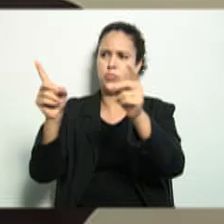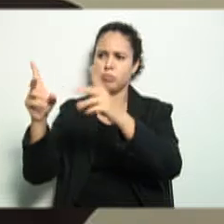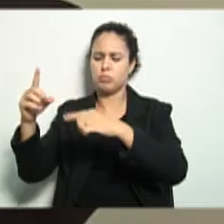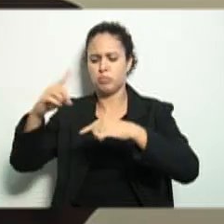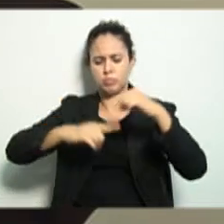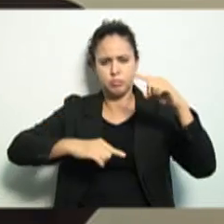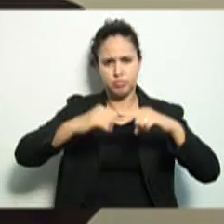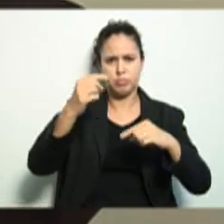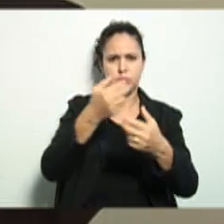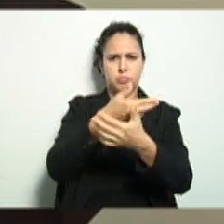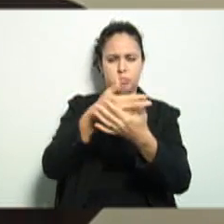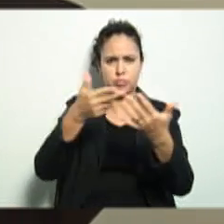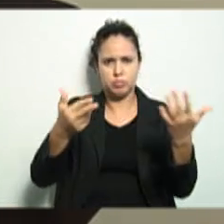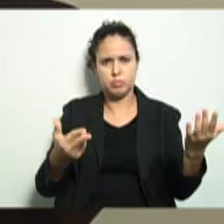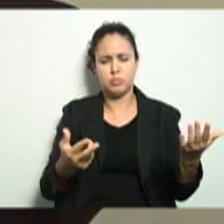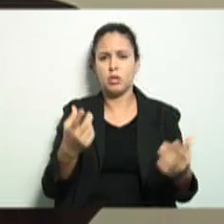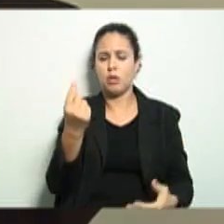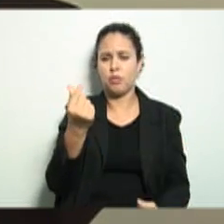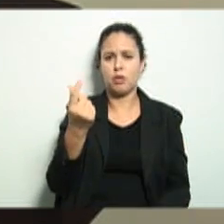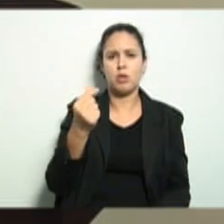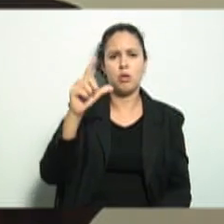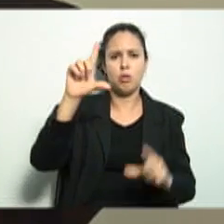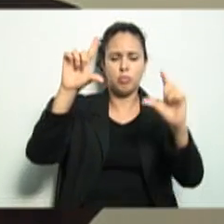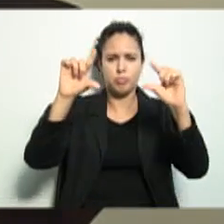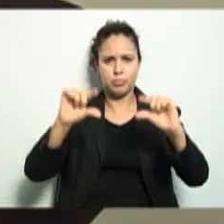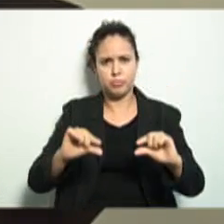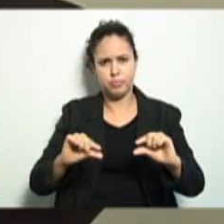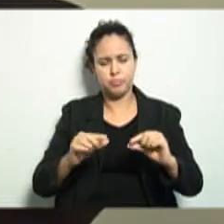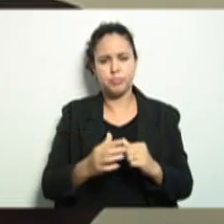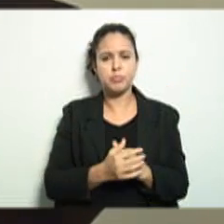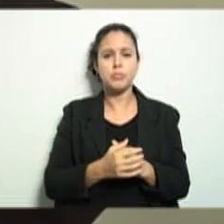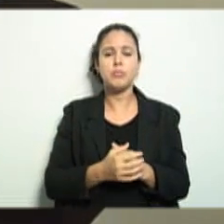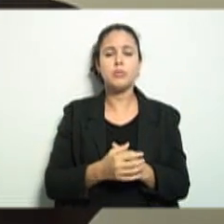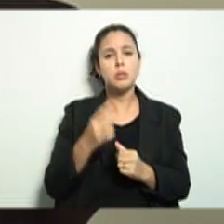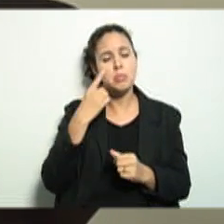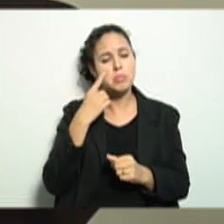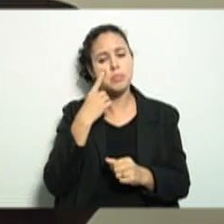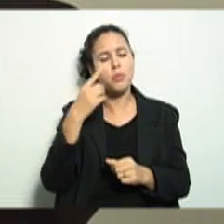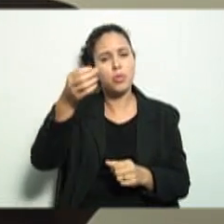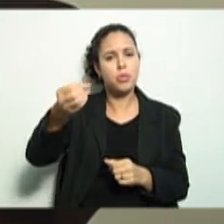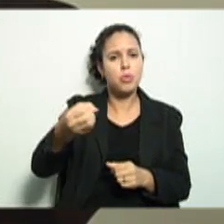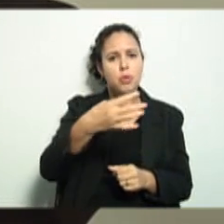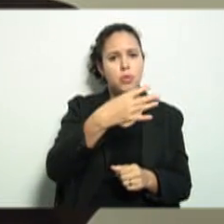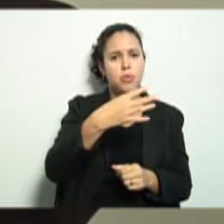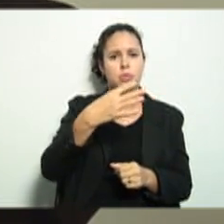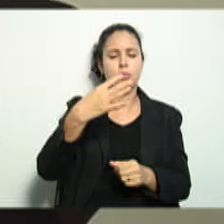de trazer técnicas industriais, trazer formas de